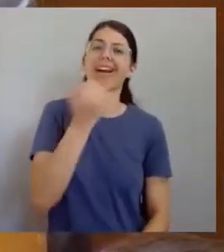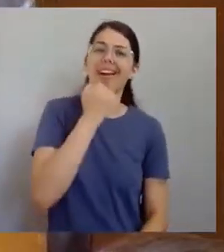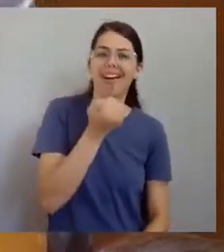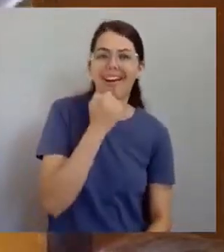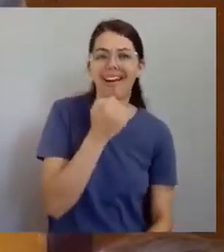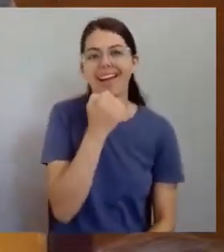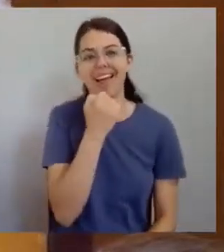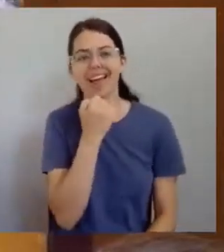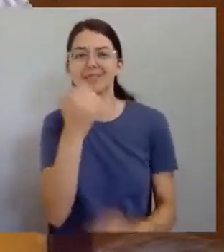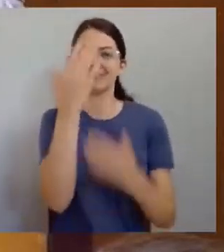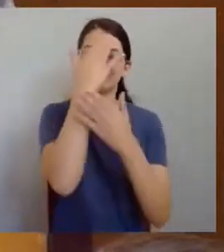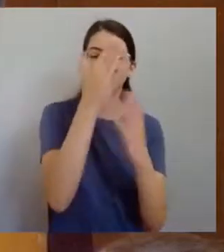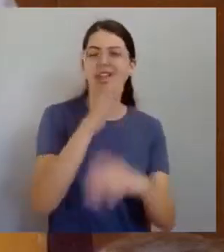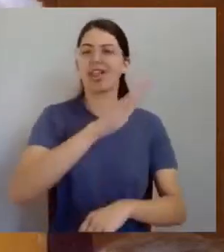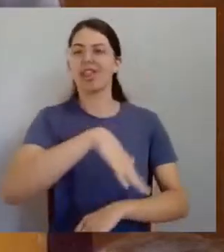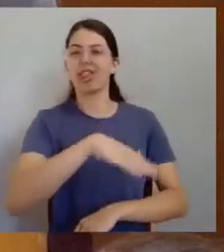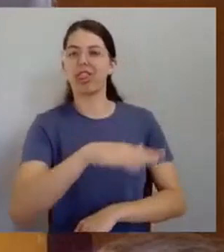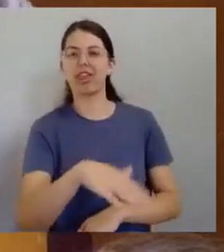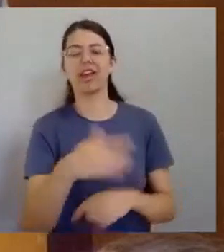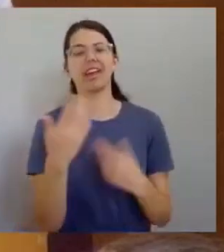democracia também e, portanto,